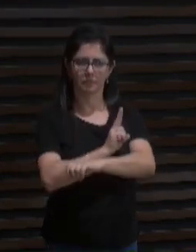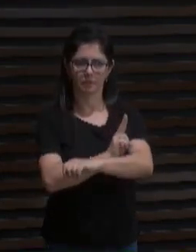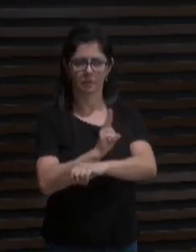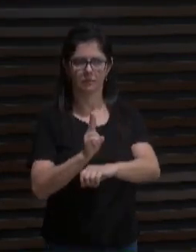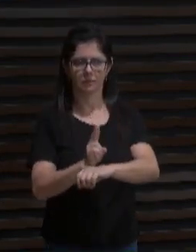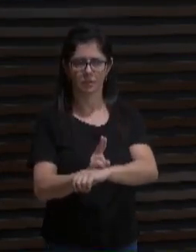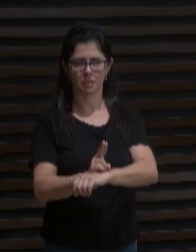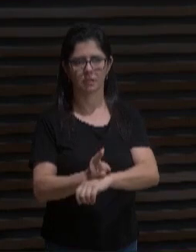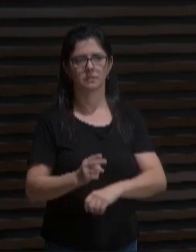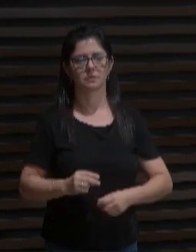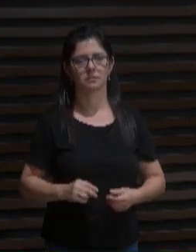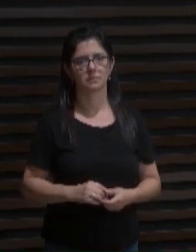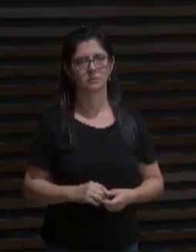vigiar.